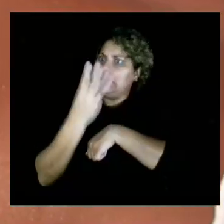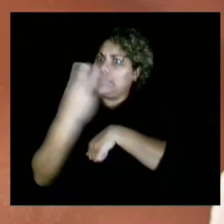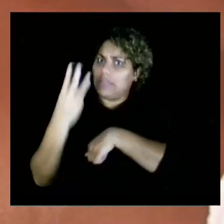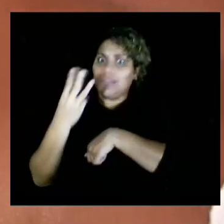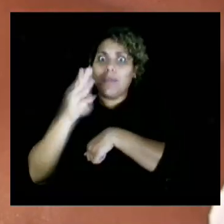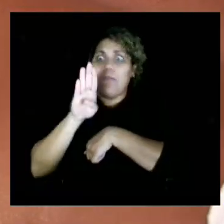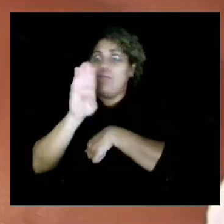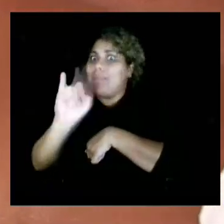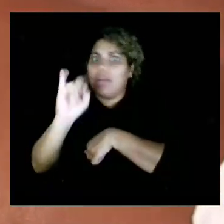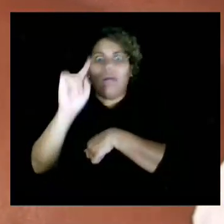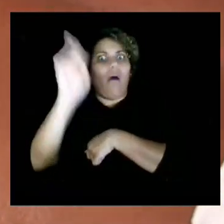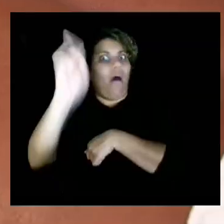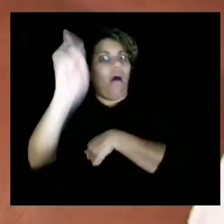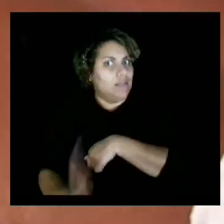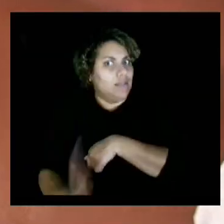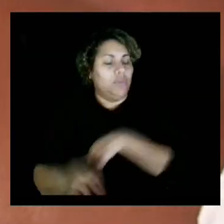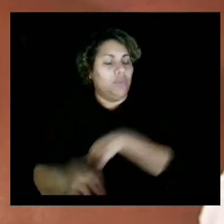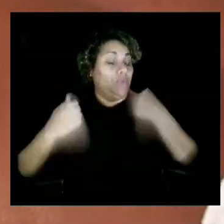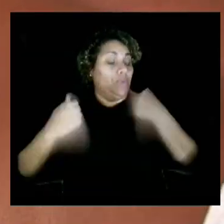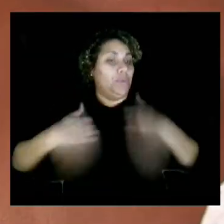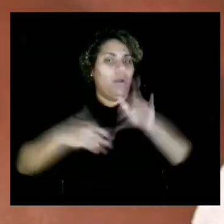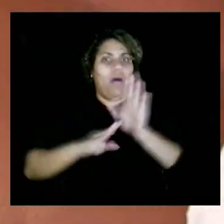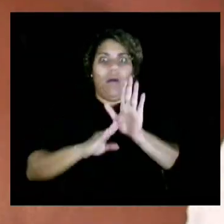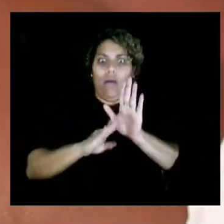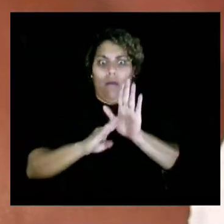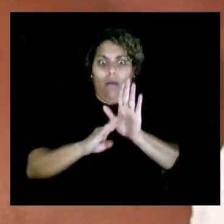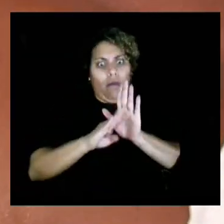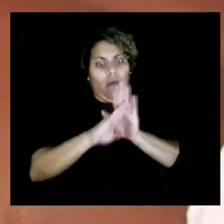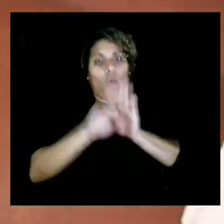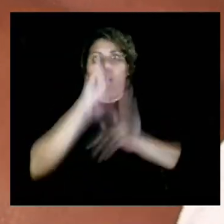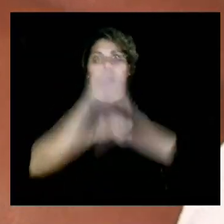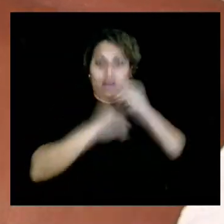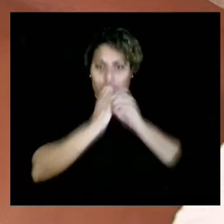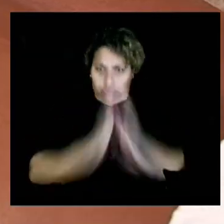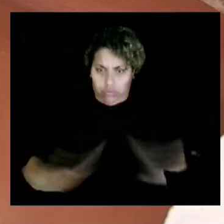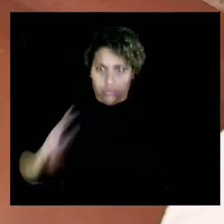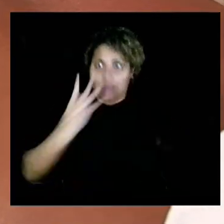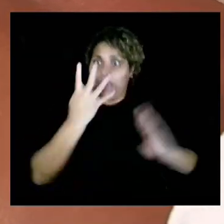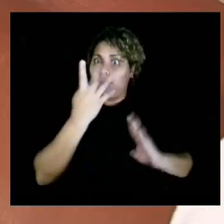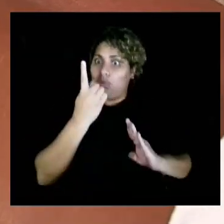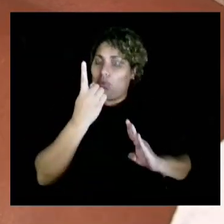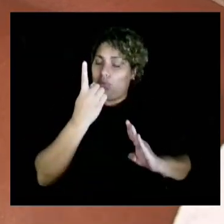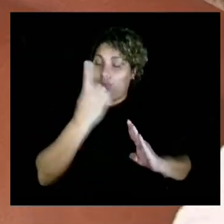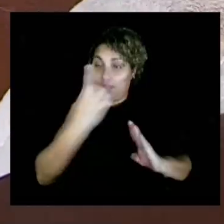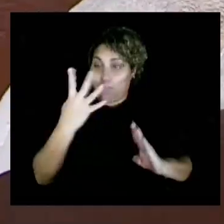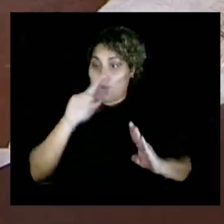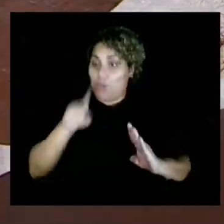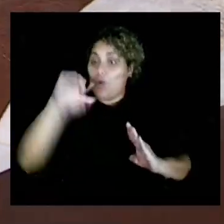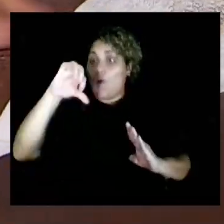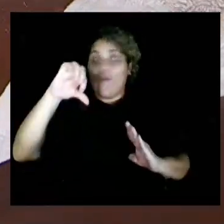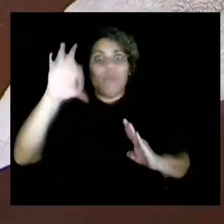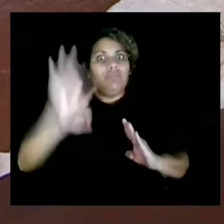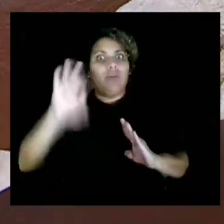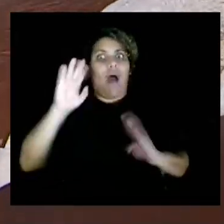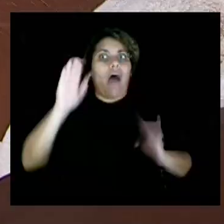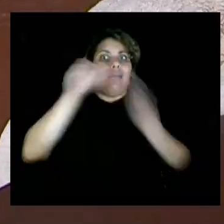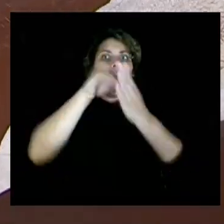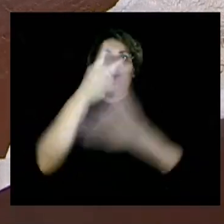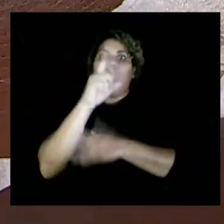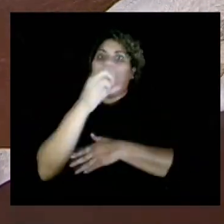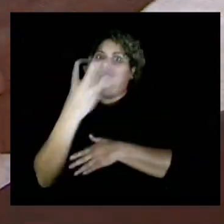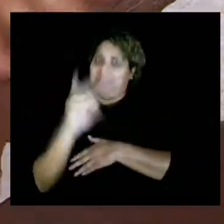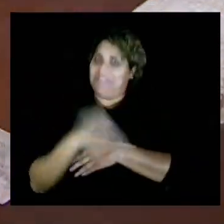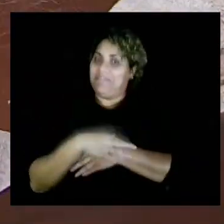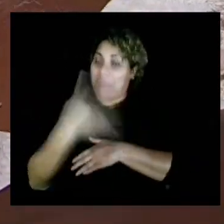A taxa de crescimento anual é de 14,9% até 2030. O Brasil está em